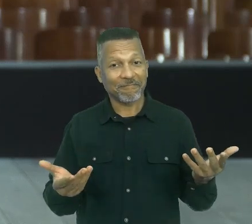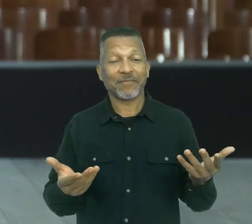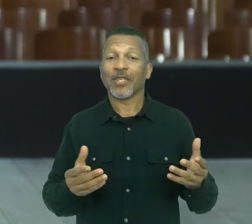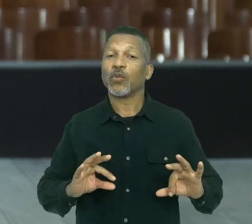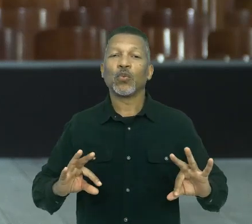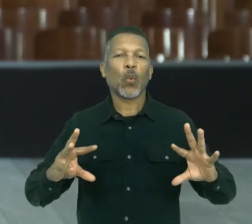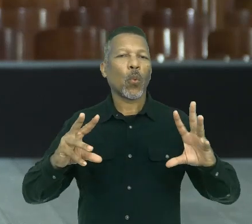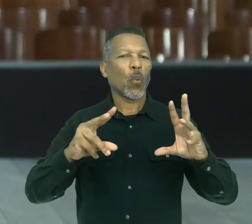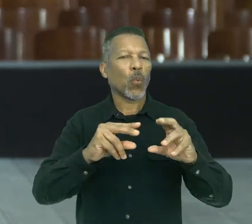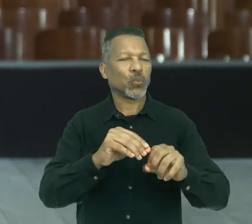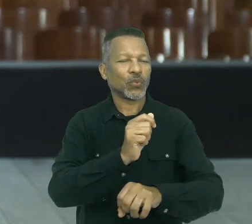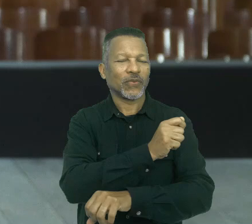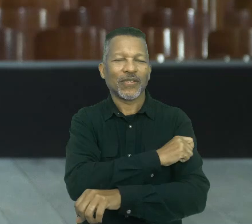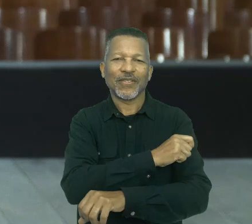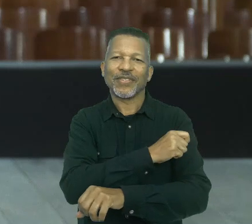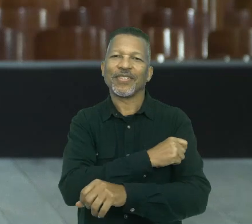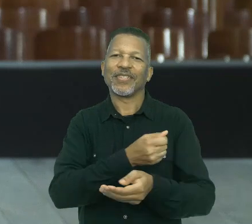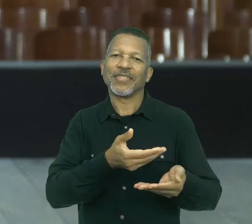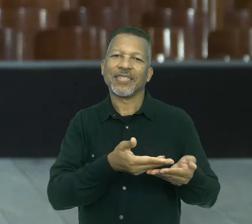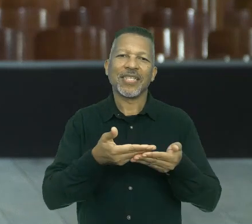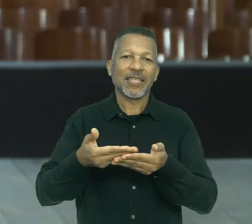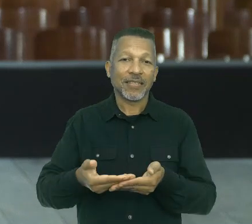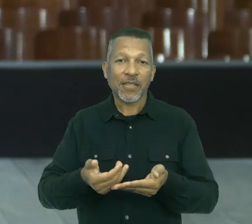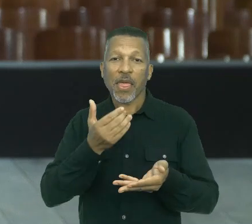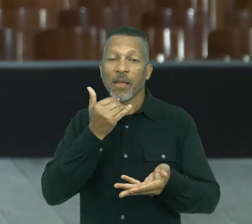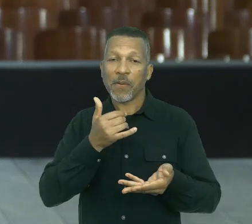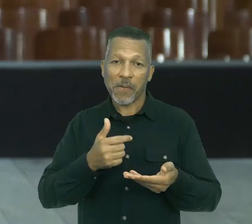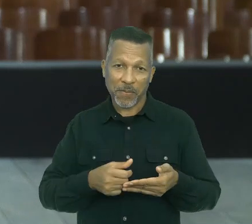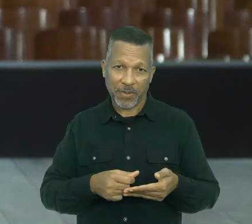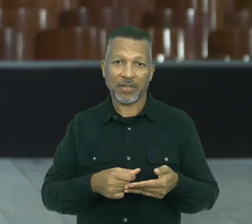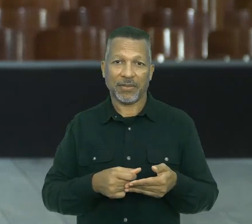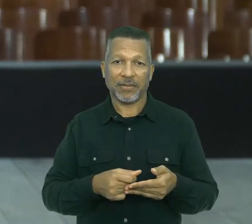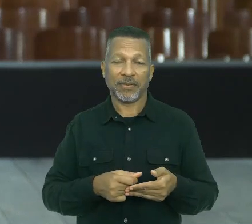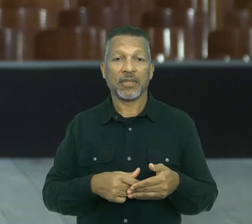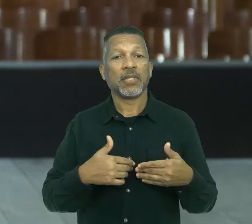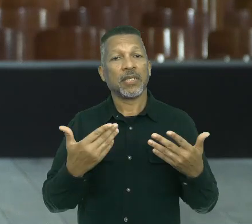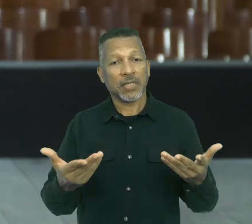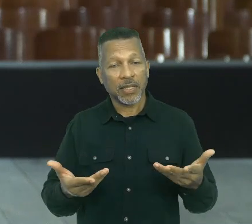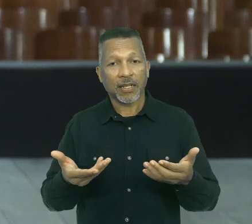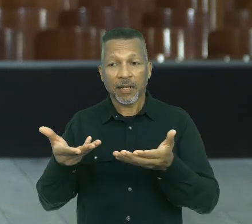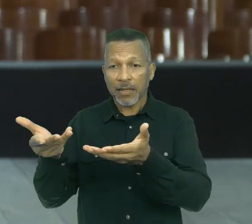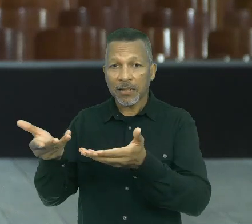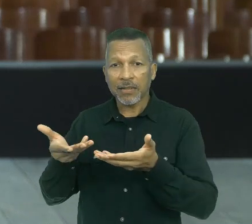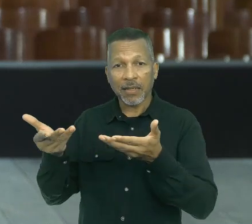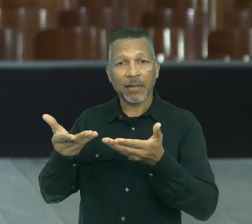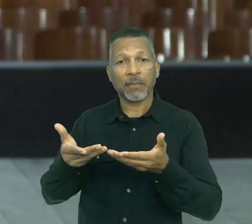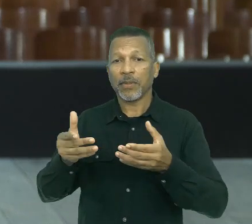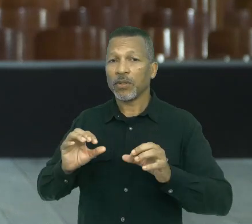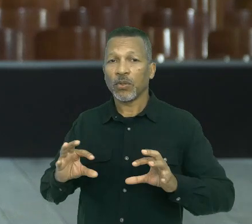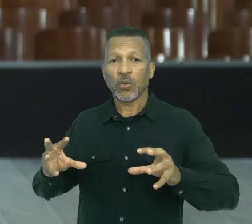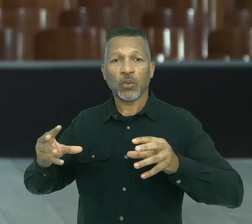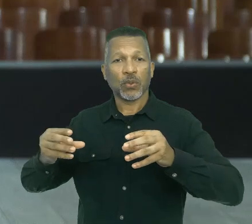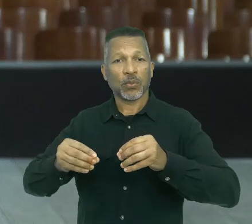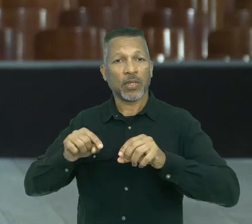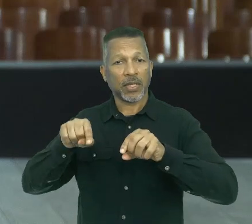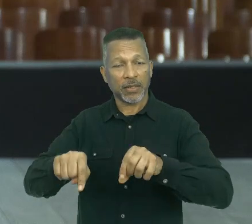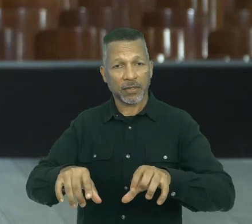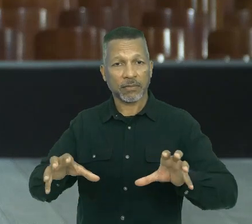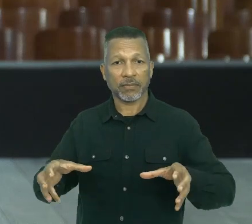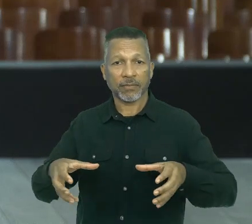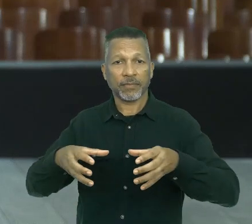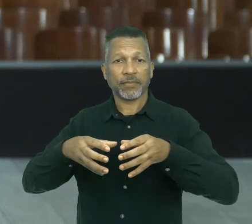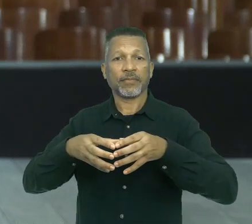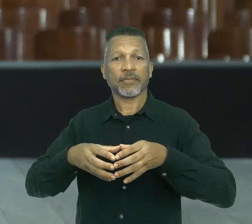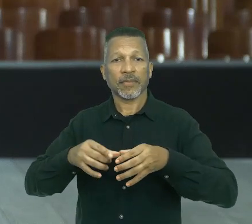Todos os alunos traziam alguma coisa de comer. E ela recebia o pessoal na academia, eles dormiam